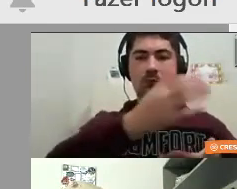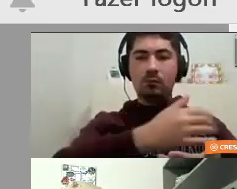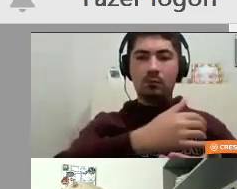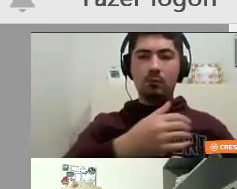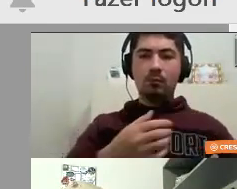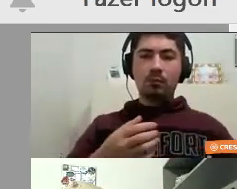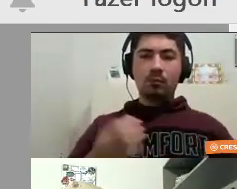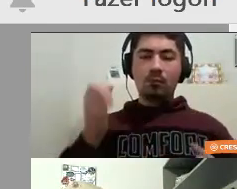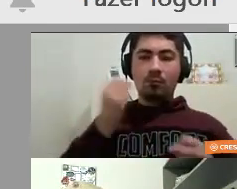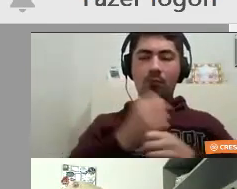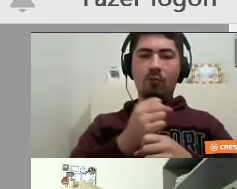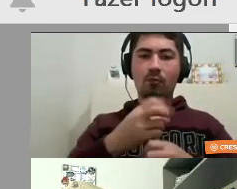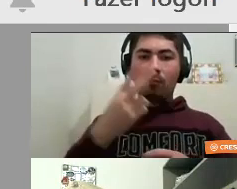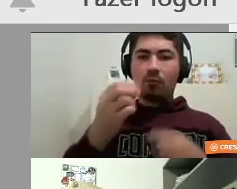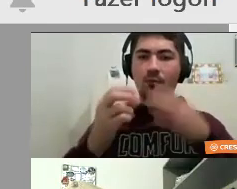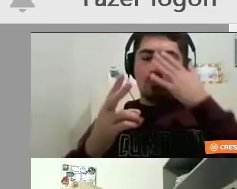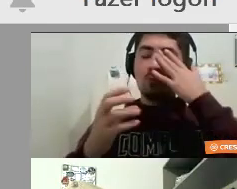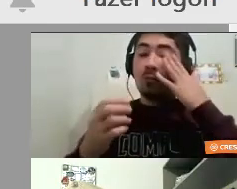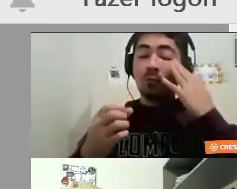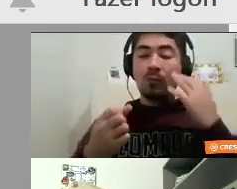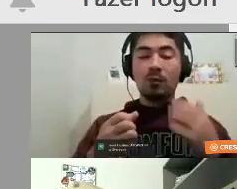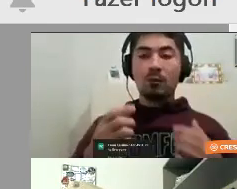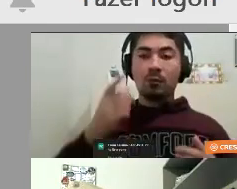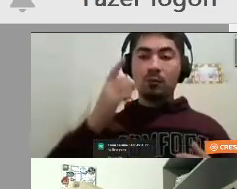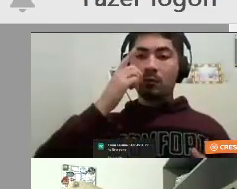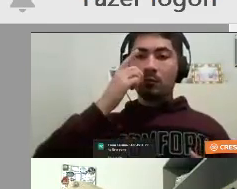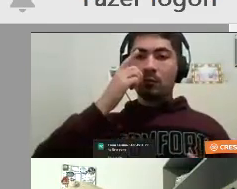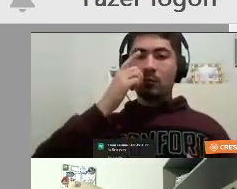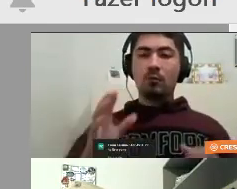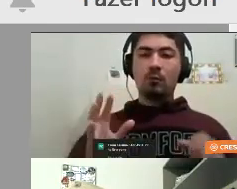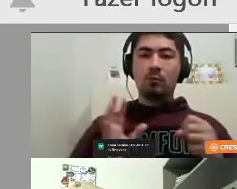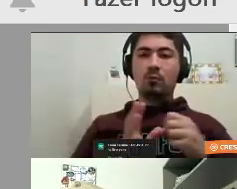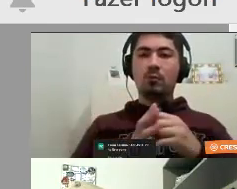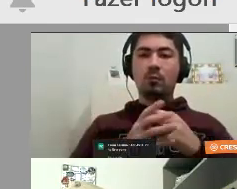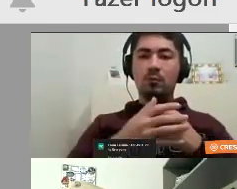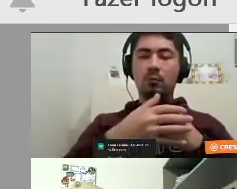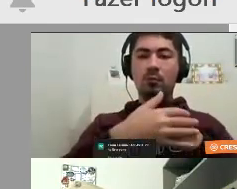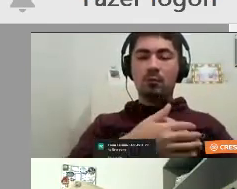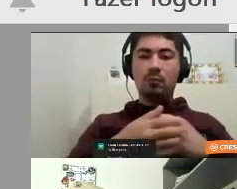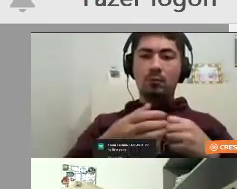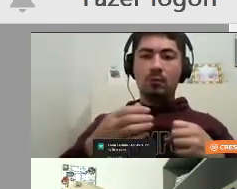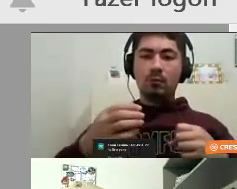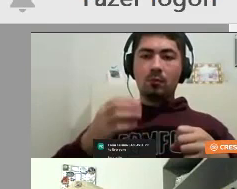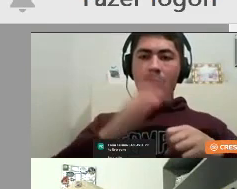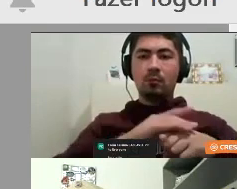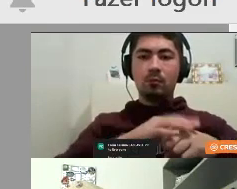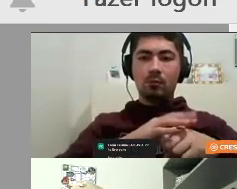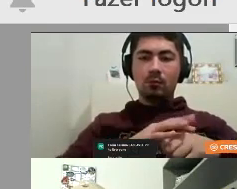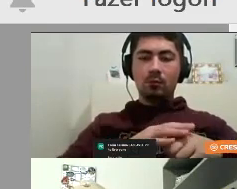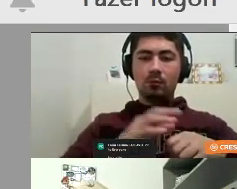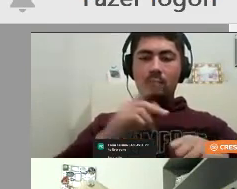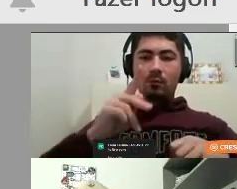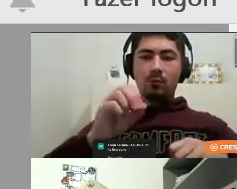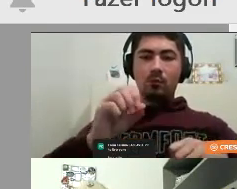em 2020 e nós conseguimos fazer com que a África, que é um local